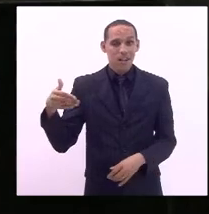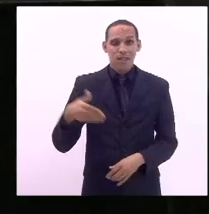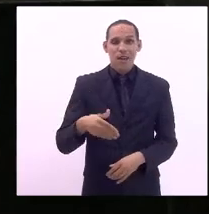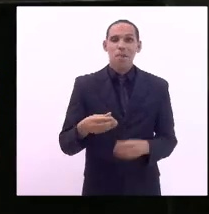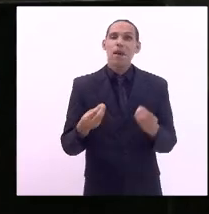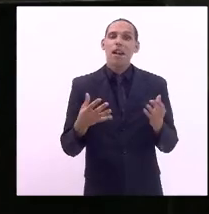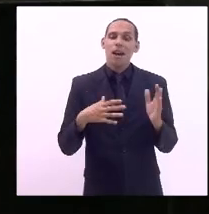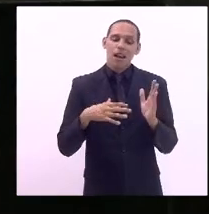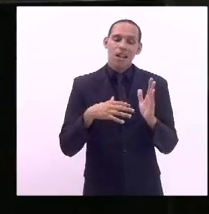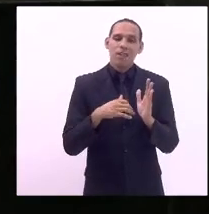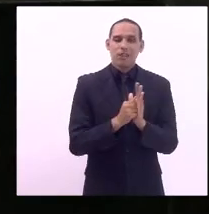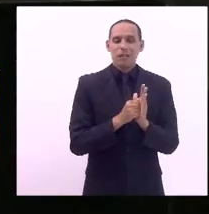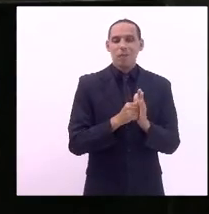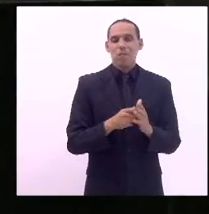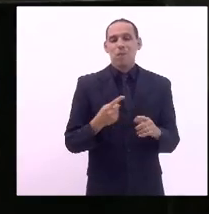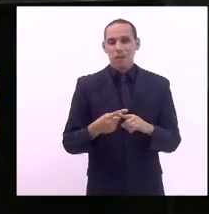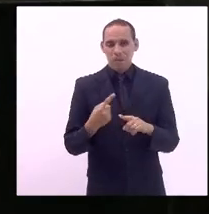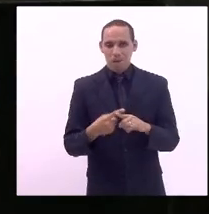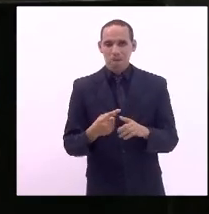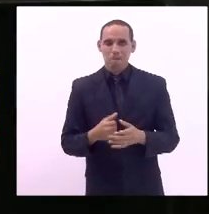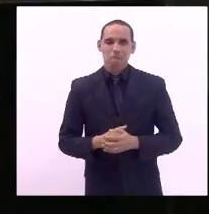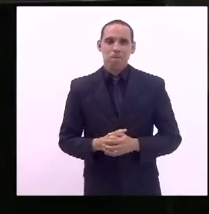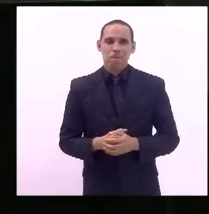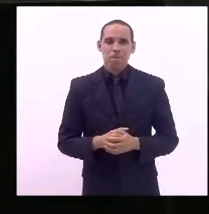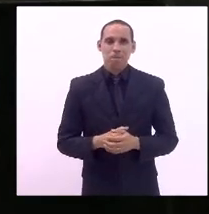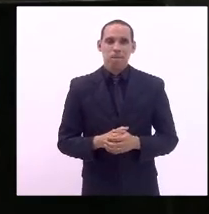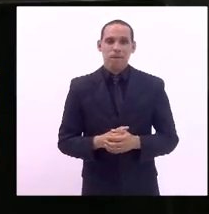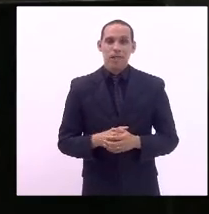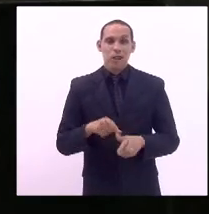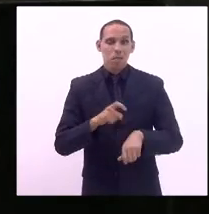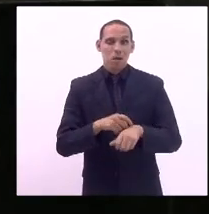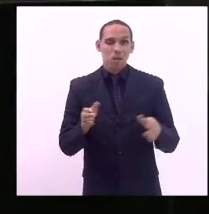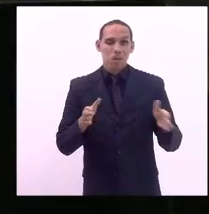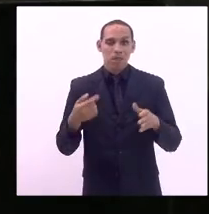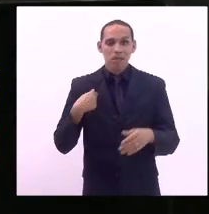esse registro, porque os momentos que lá